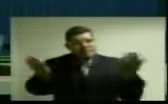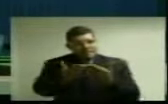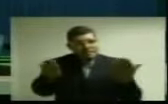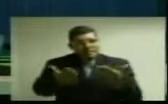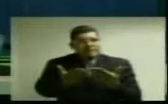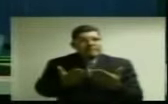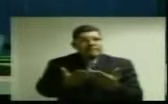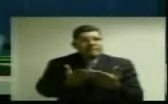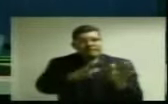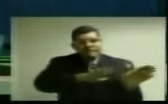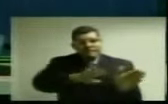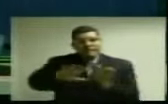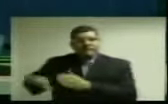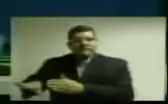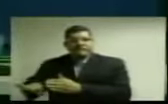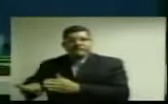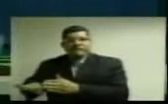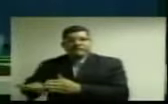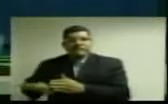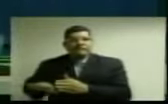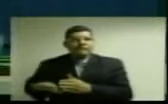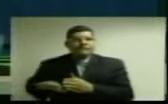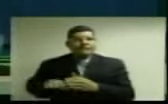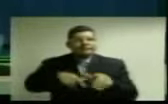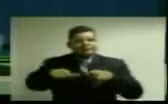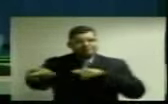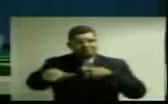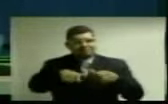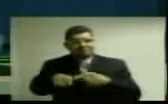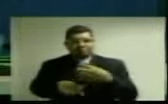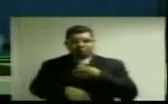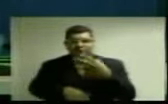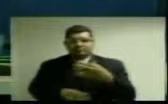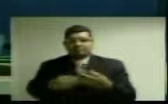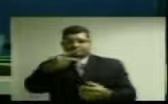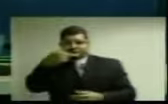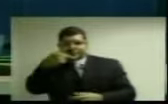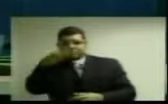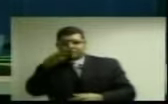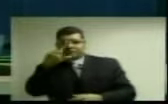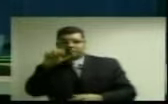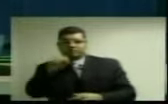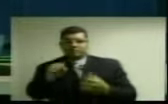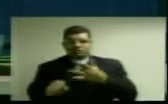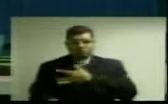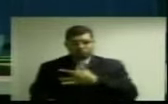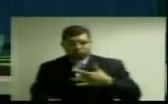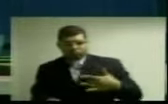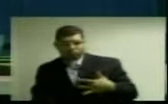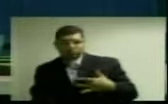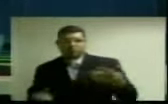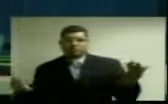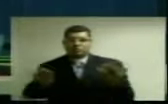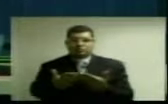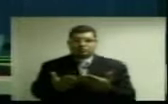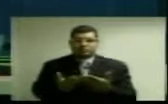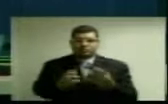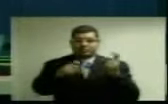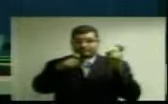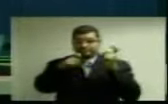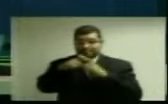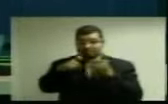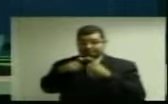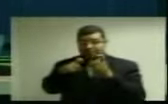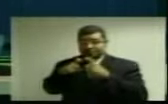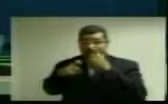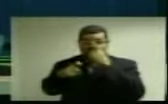hoje, impedindo a atuação no sistema público de saúde no estado do Amazonas de